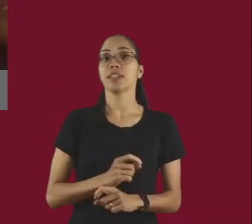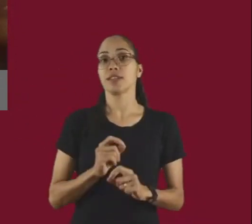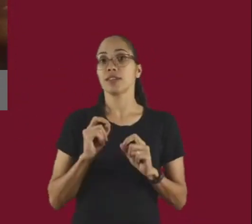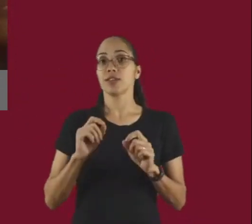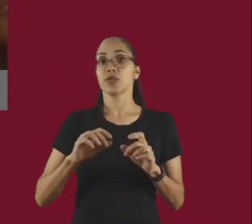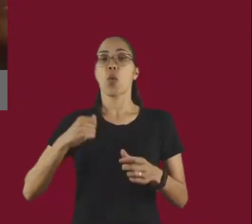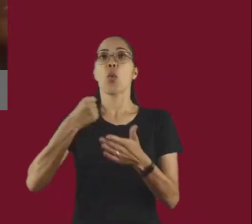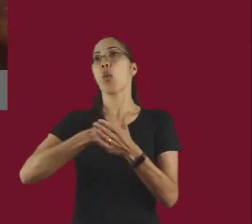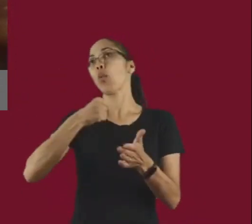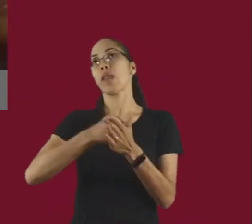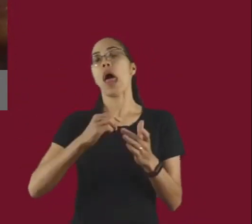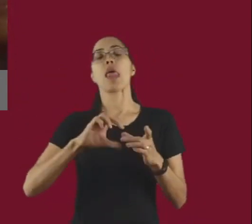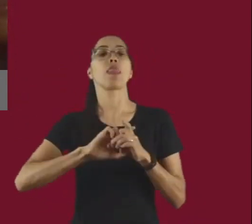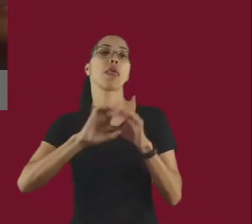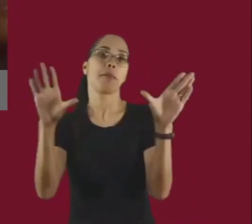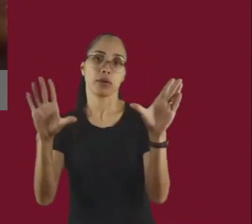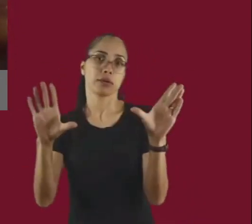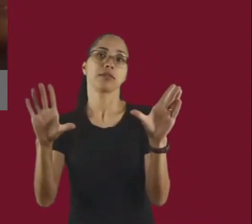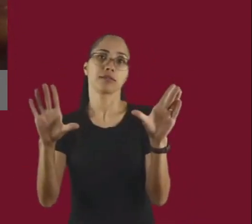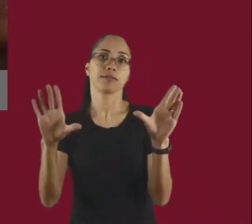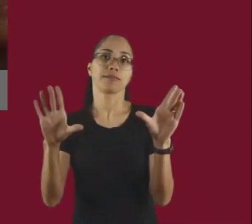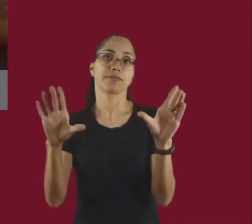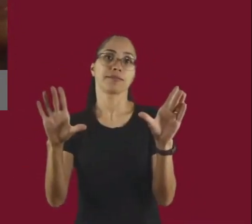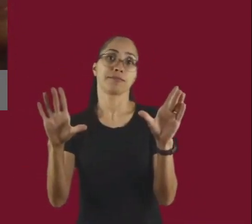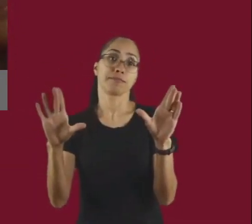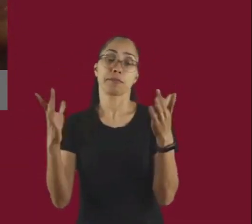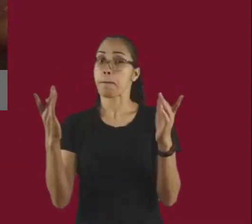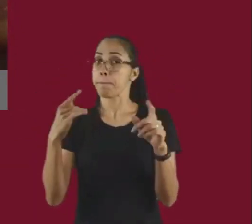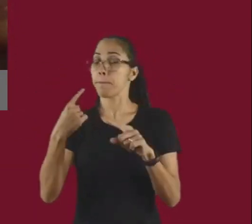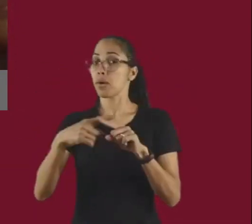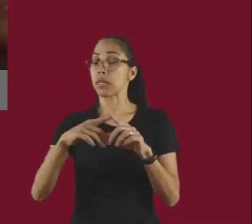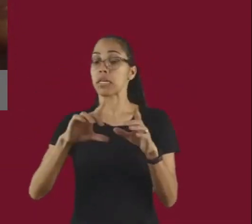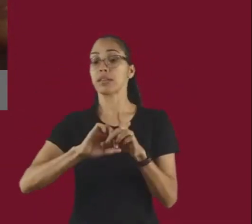democracia, que para elas é abstrata, né?